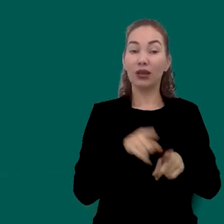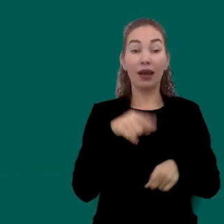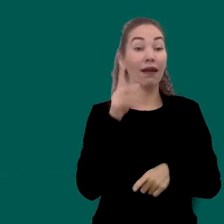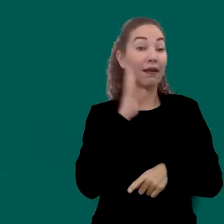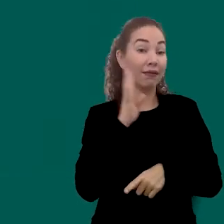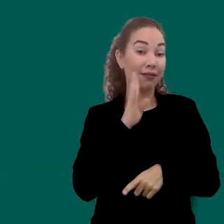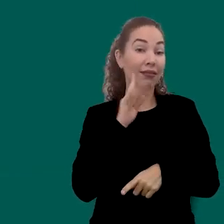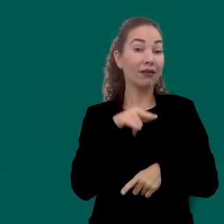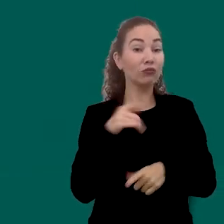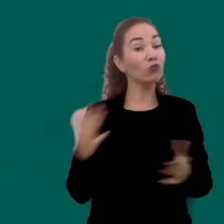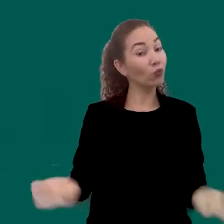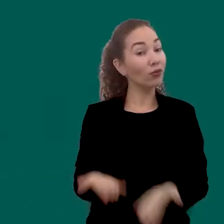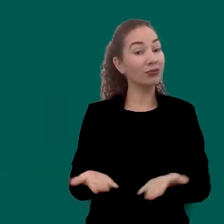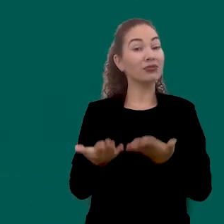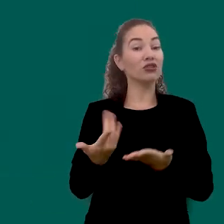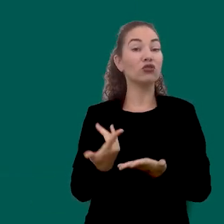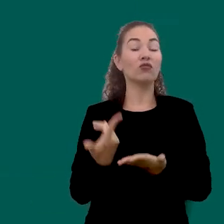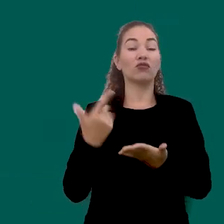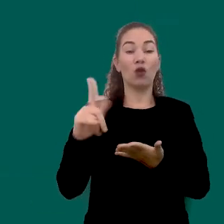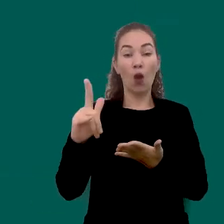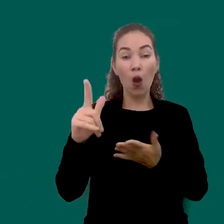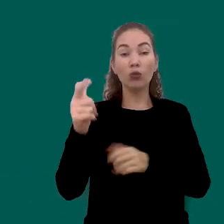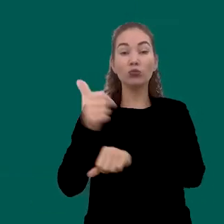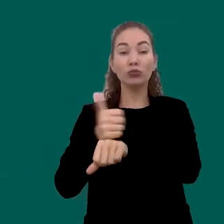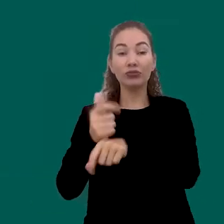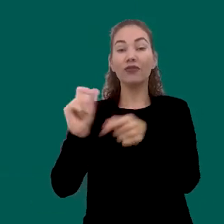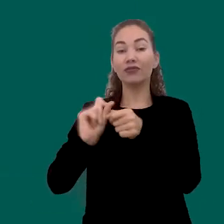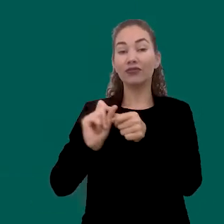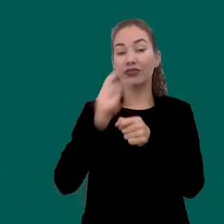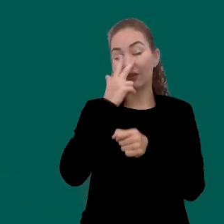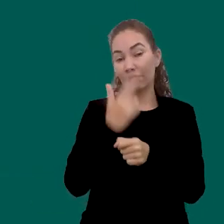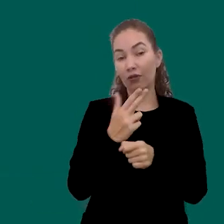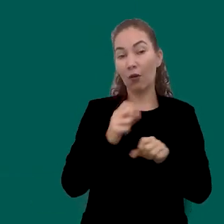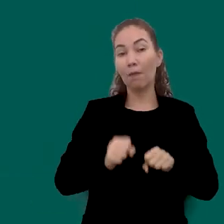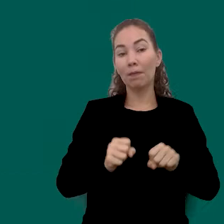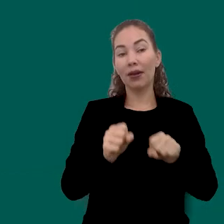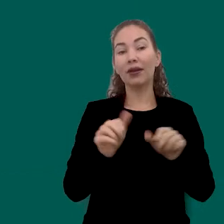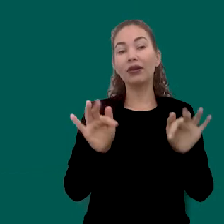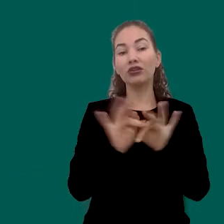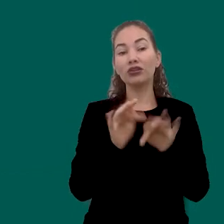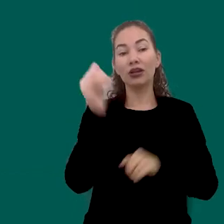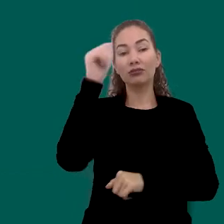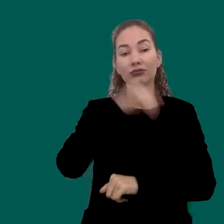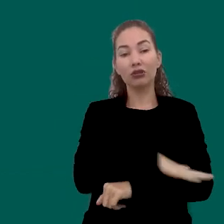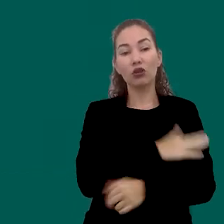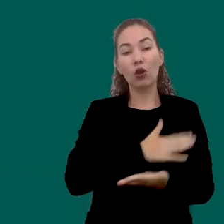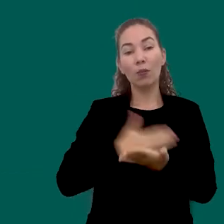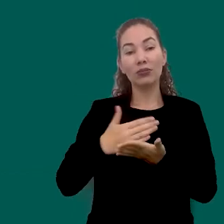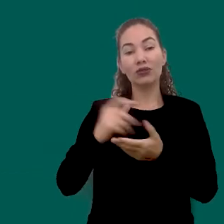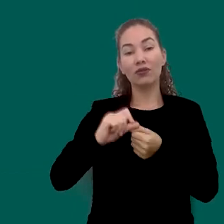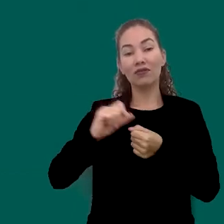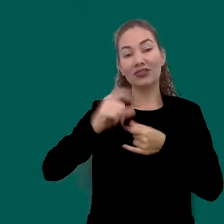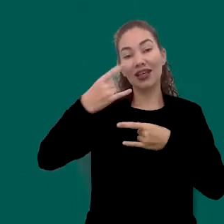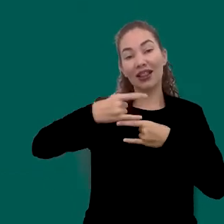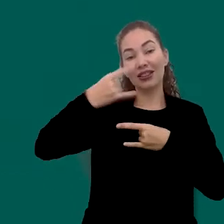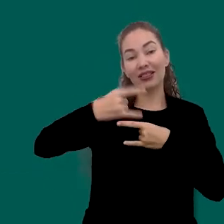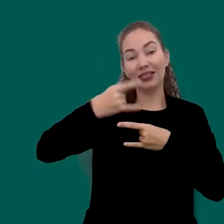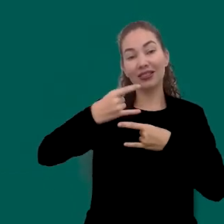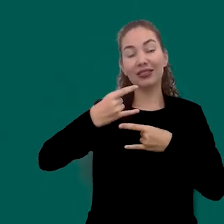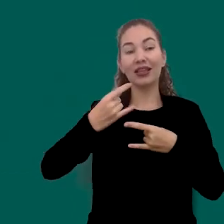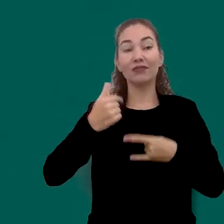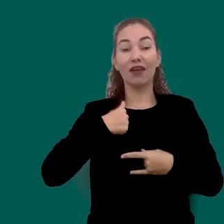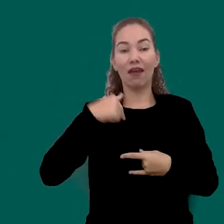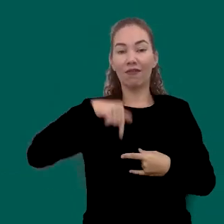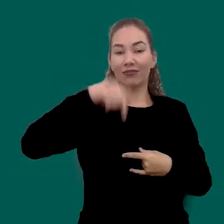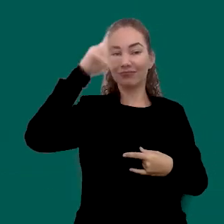legal, porque tu está incentivando outros a fazerem. Supermercados de Taquara, Sapiranga, começando a fazer lives, sendo que eu sou aqui de